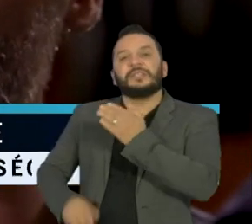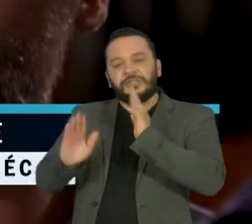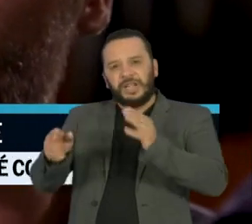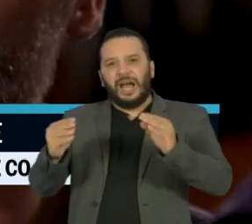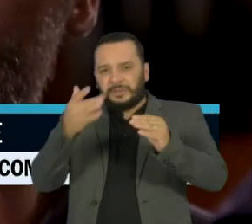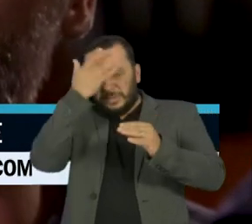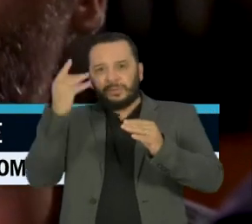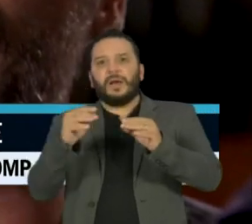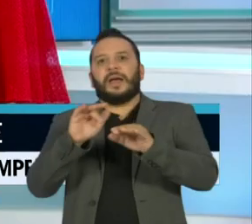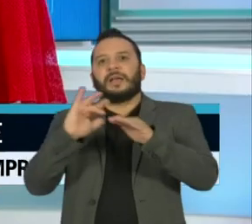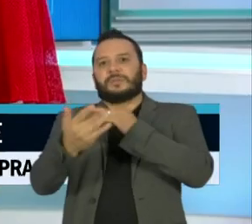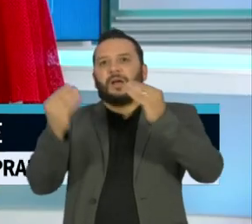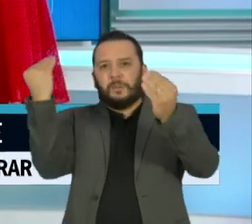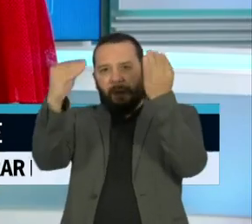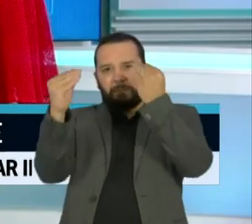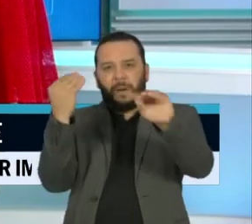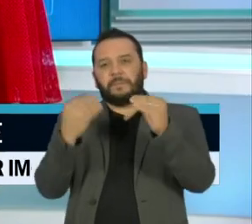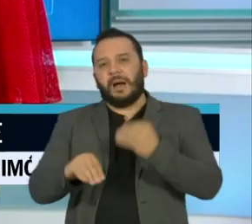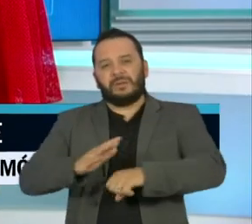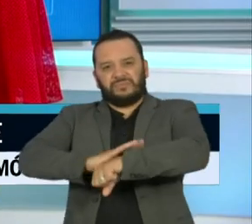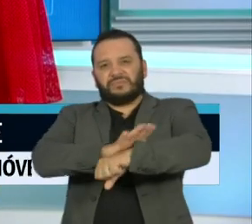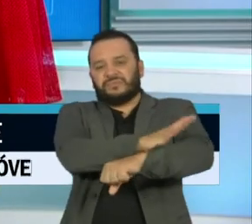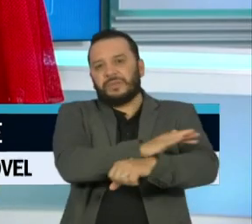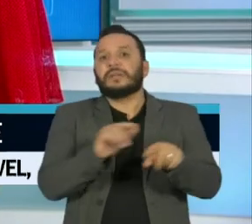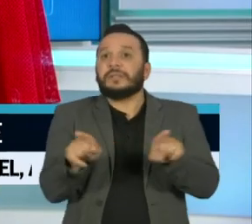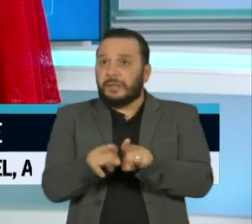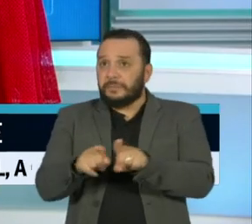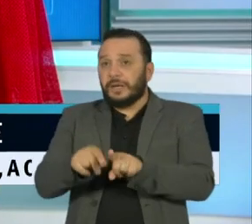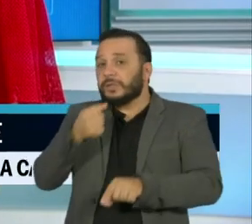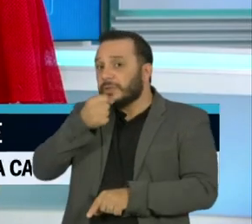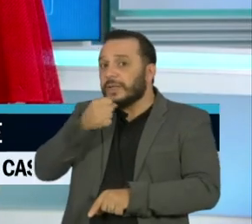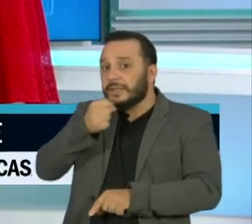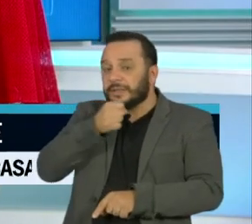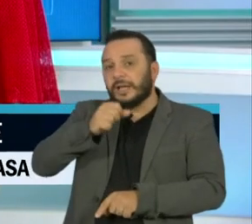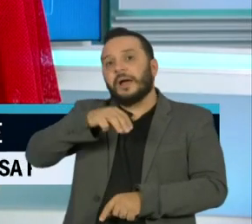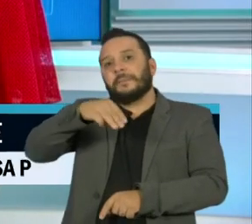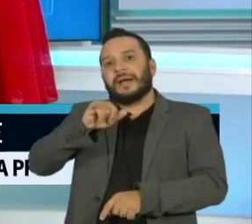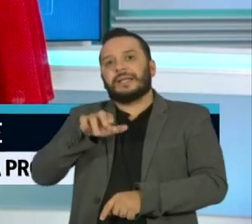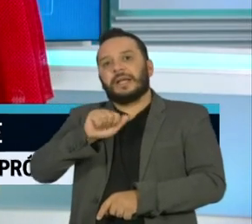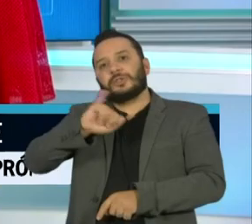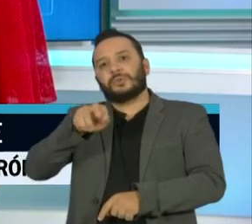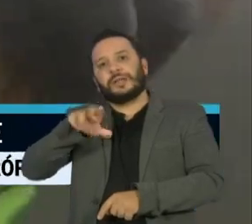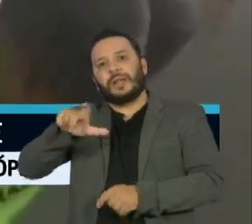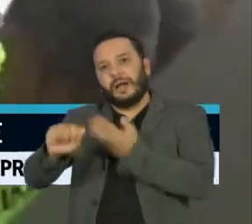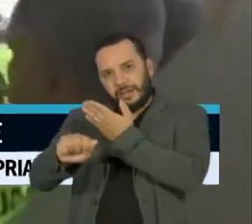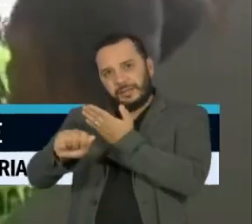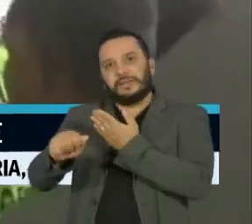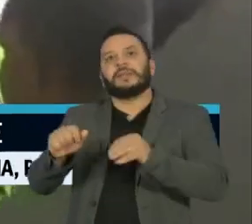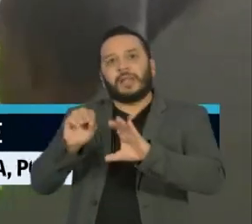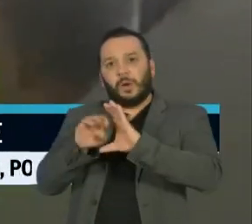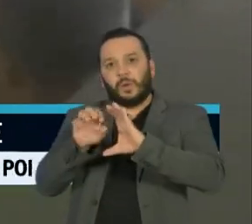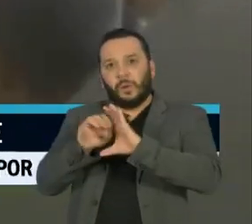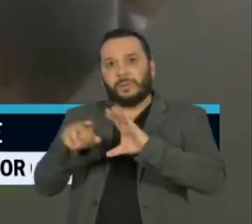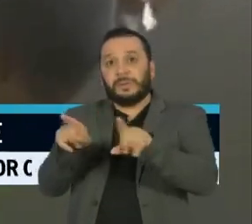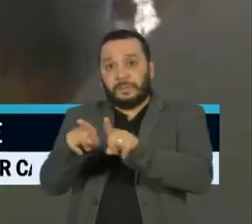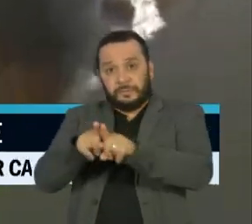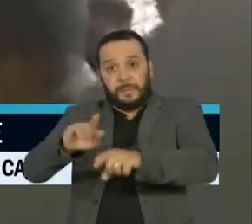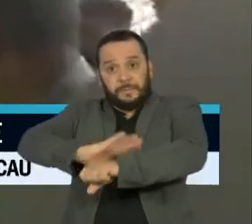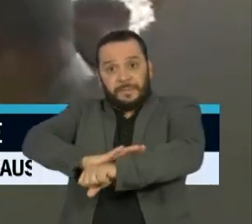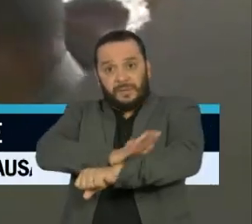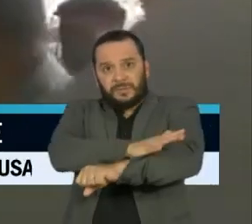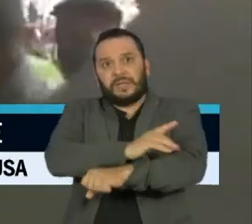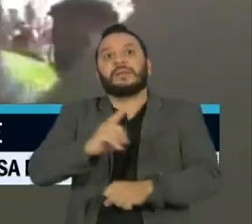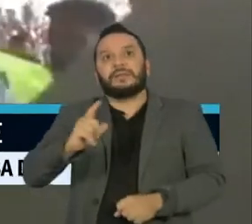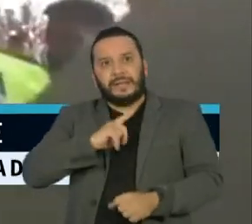comentários ofensivos. Mesma situação enfrentada pela jornalista Maria Júlia Coutinho, da TV Globo. O preconceito, que sempre